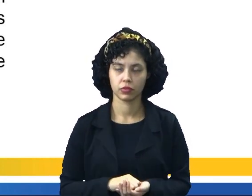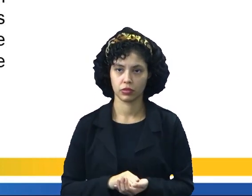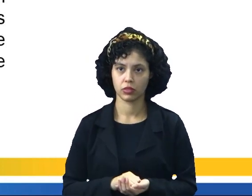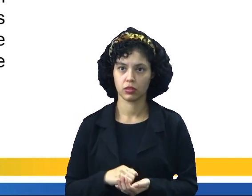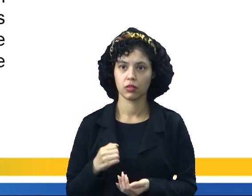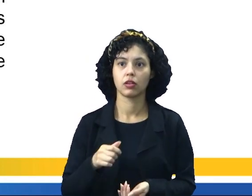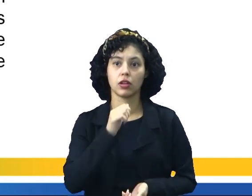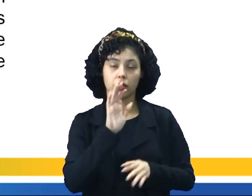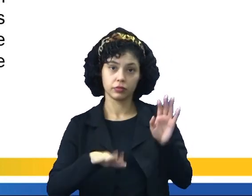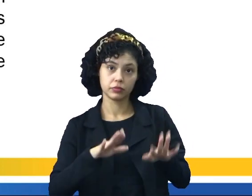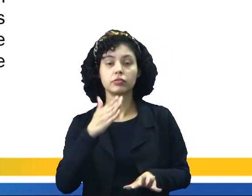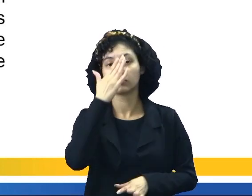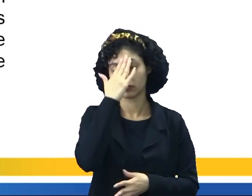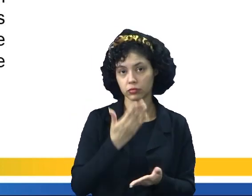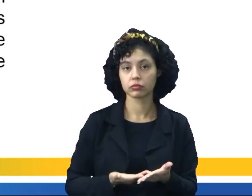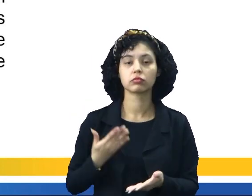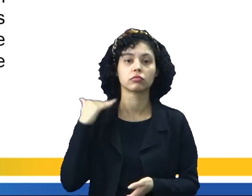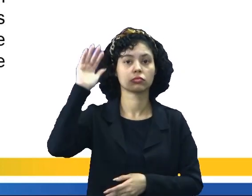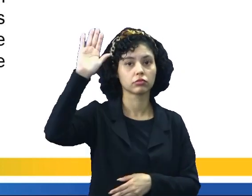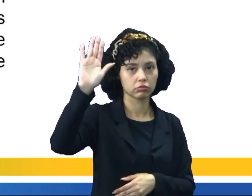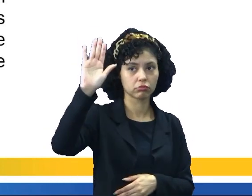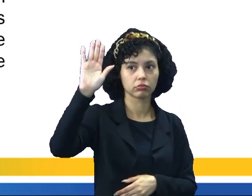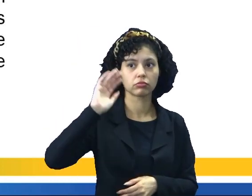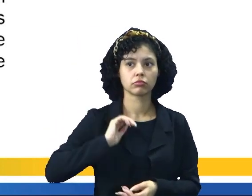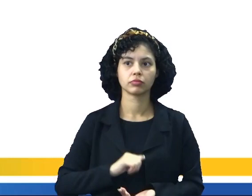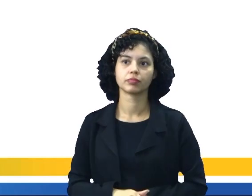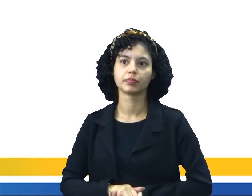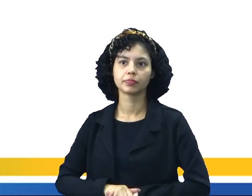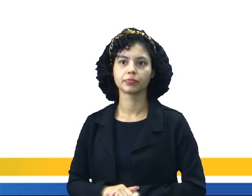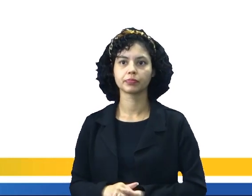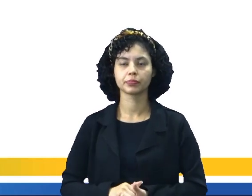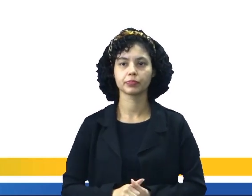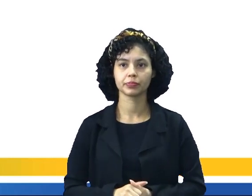que voluntariamente se entregavam para esse ato.